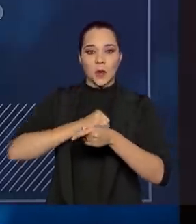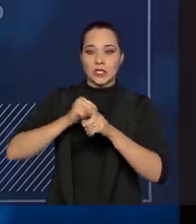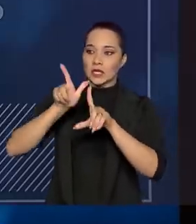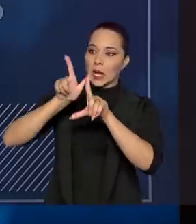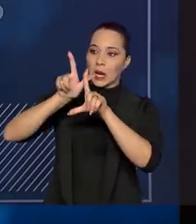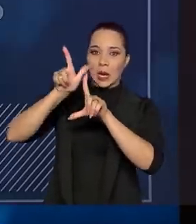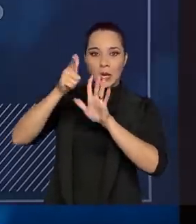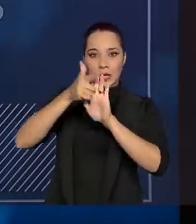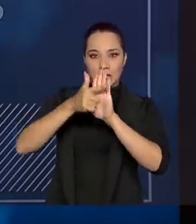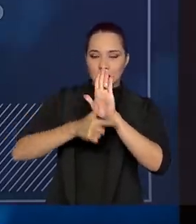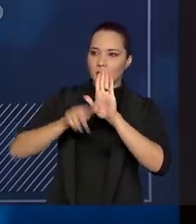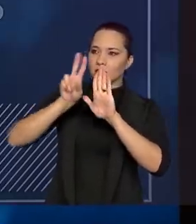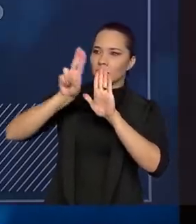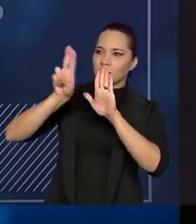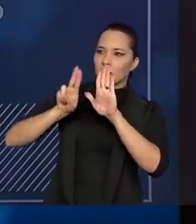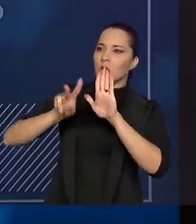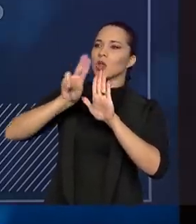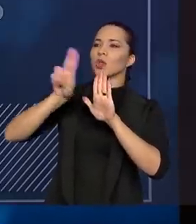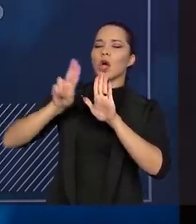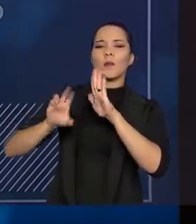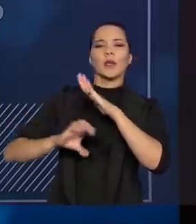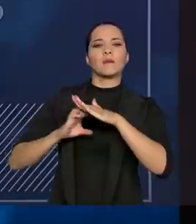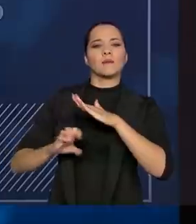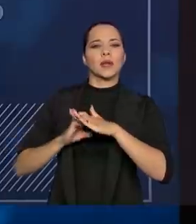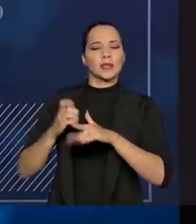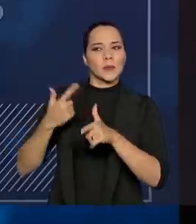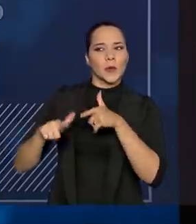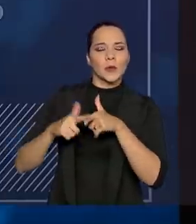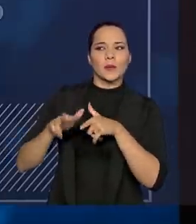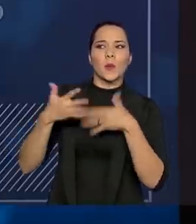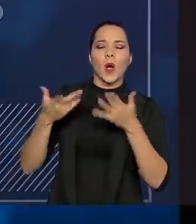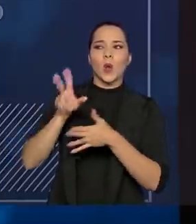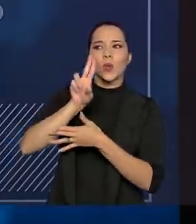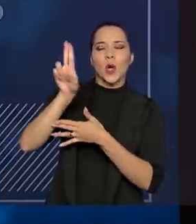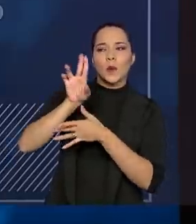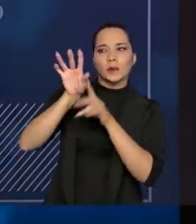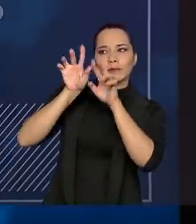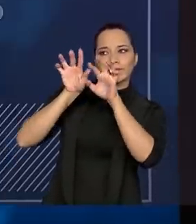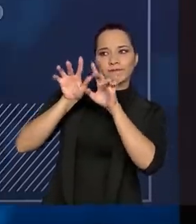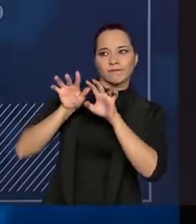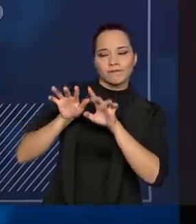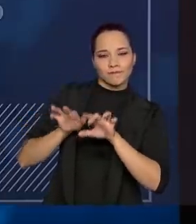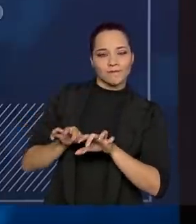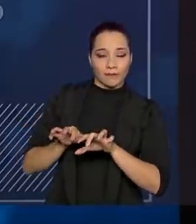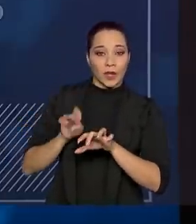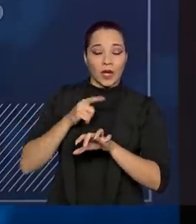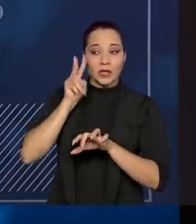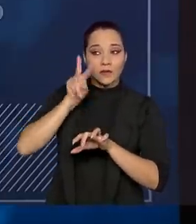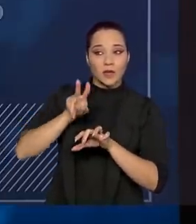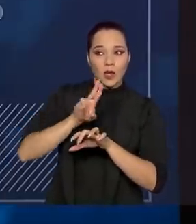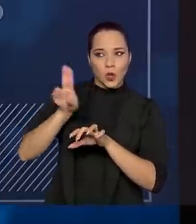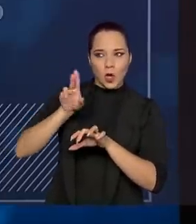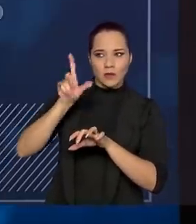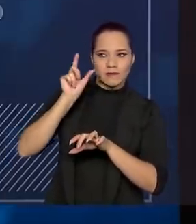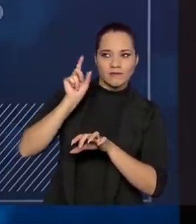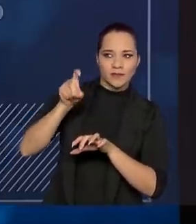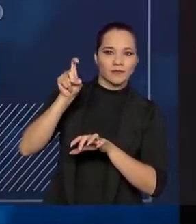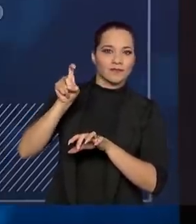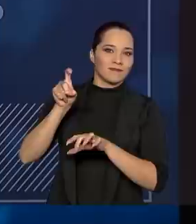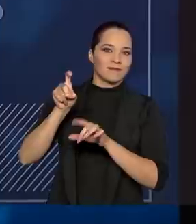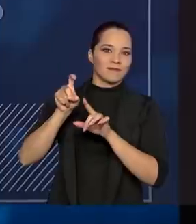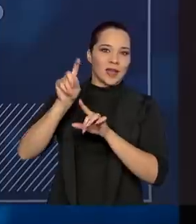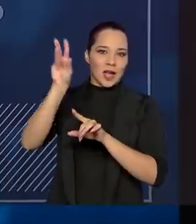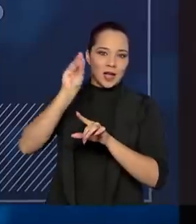de fornecedores aquele que você teve um problema. Né? Então, você procura o fornecedor, achando o nome do fornecedor,